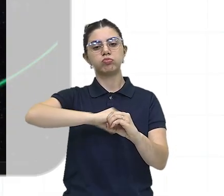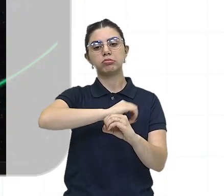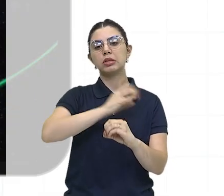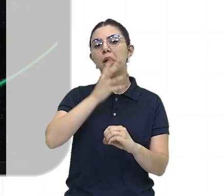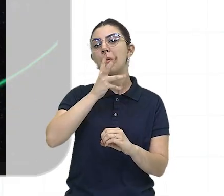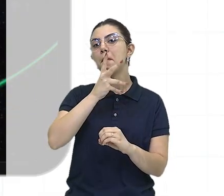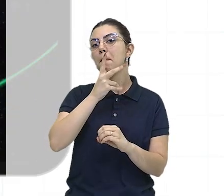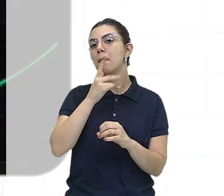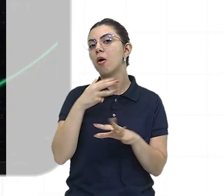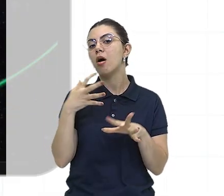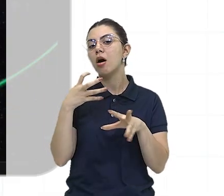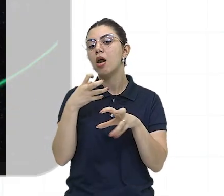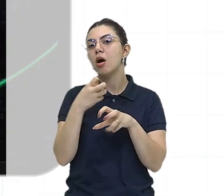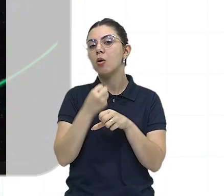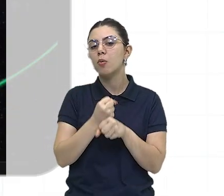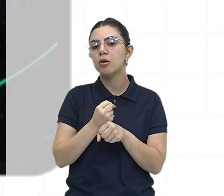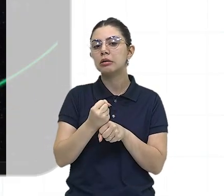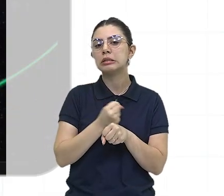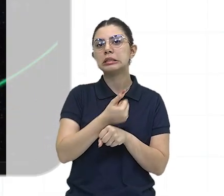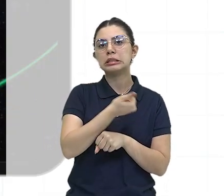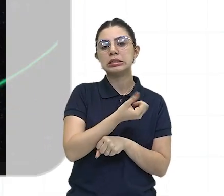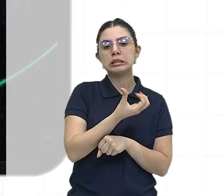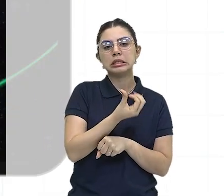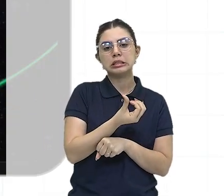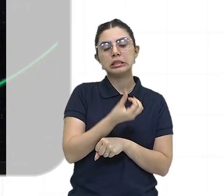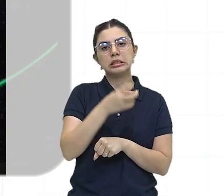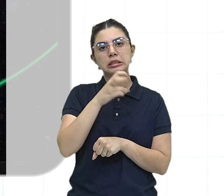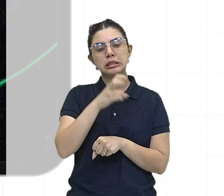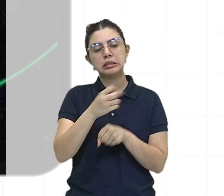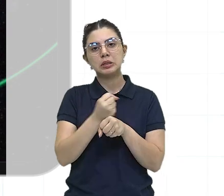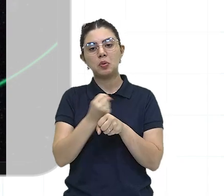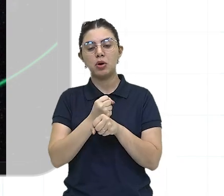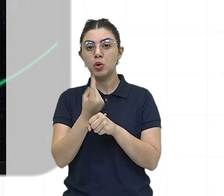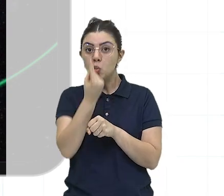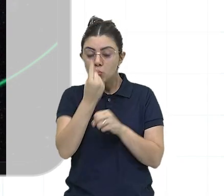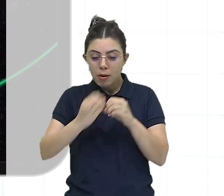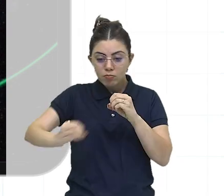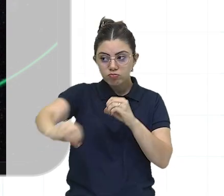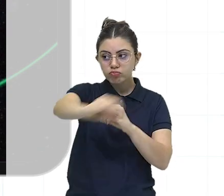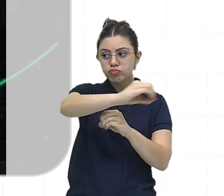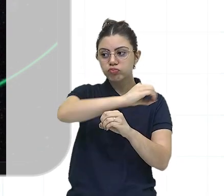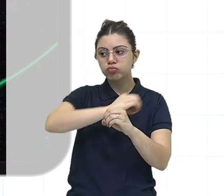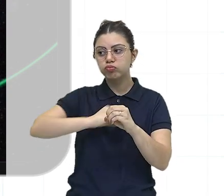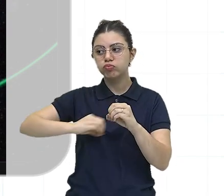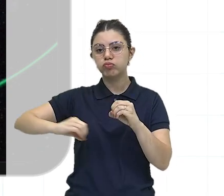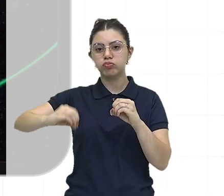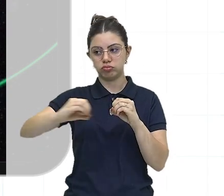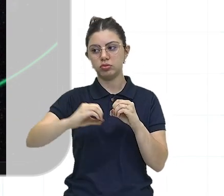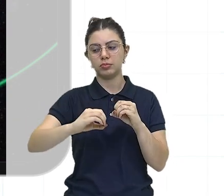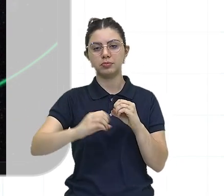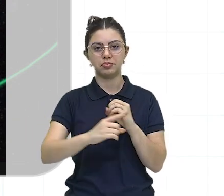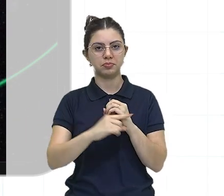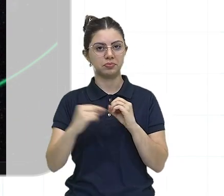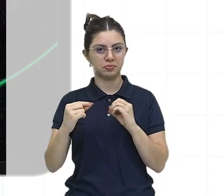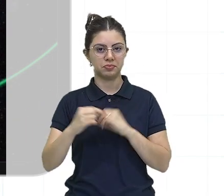de 165 anos para completar uma volta ao redor do Sol.